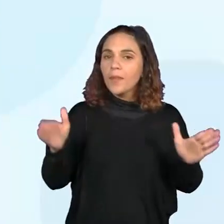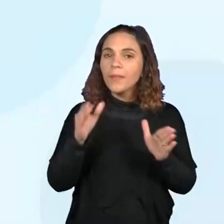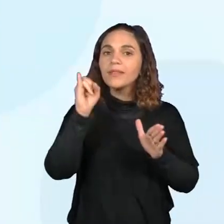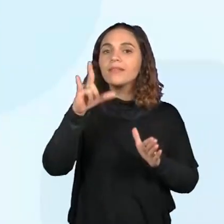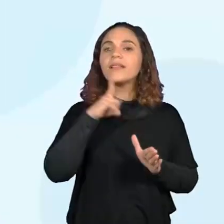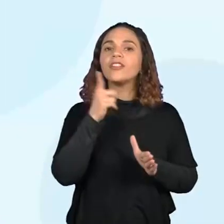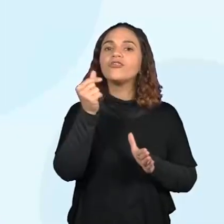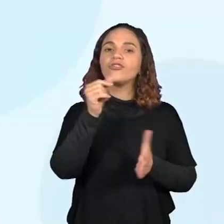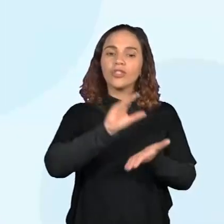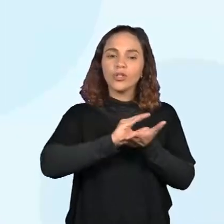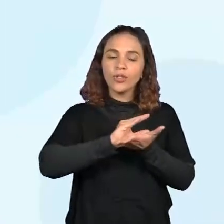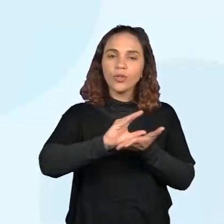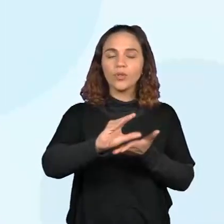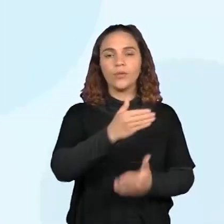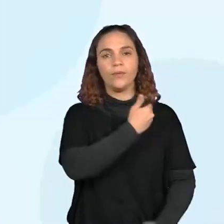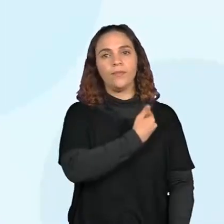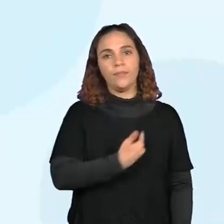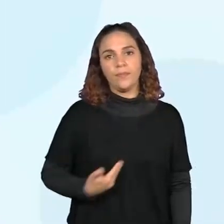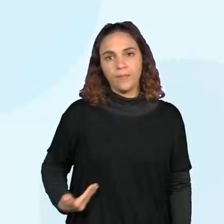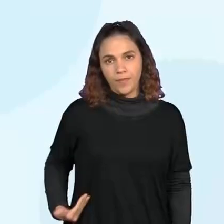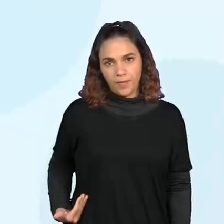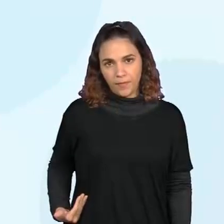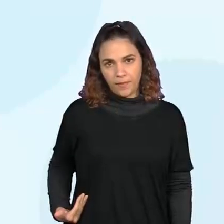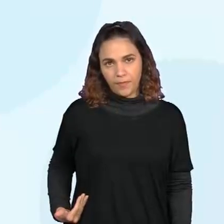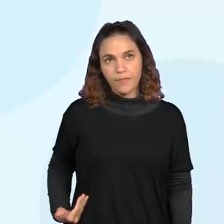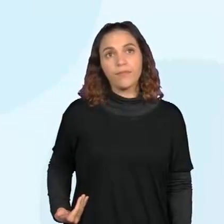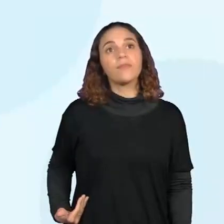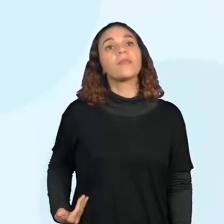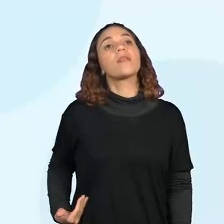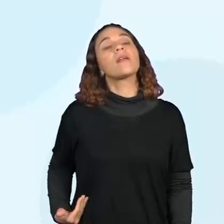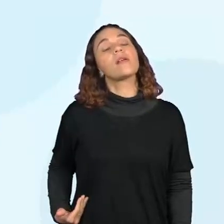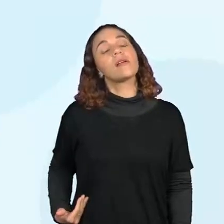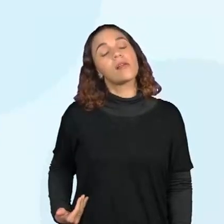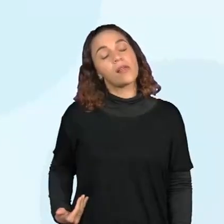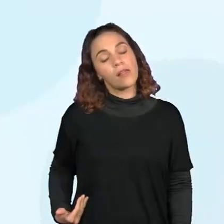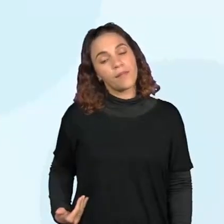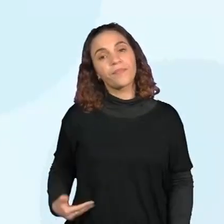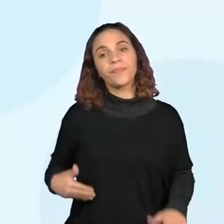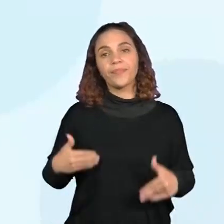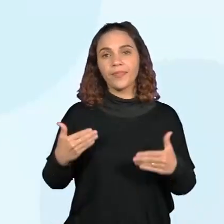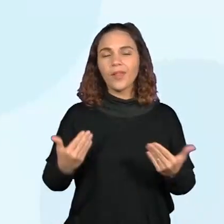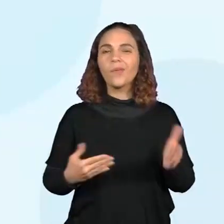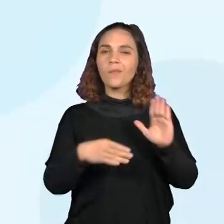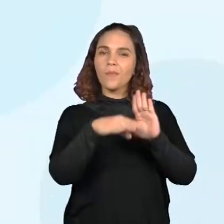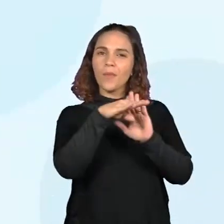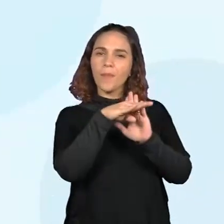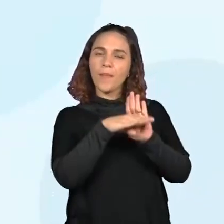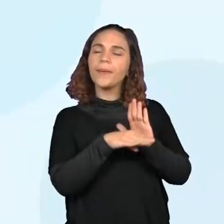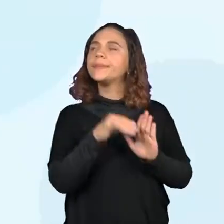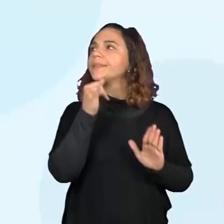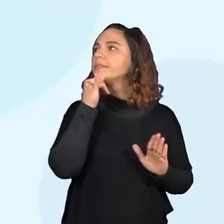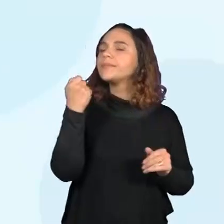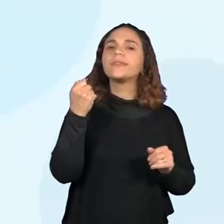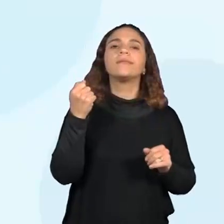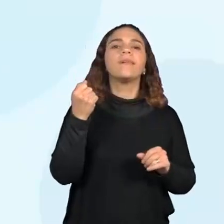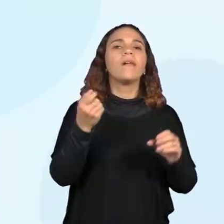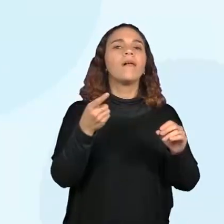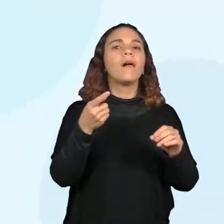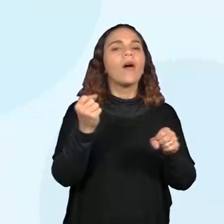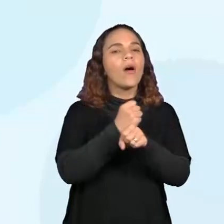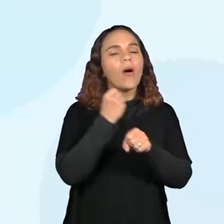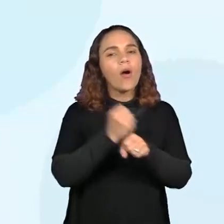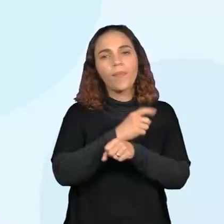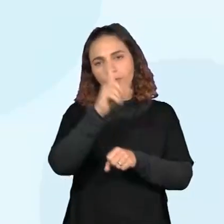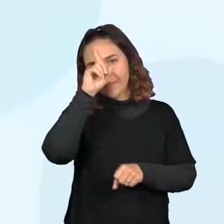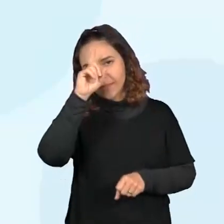recursos públicos. Então os programas aí, por exemplo, você tem que fazer hospitais, eu tenho que fazer